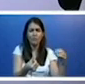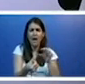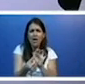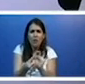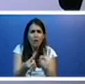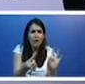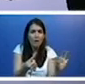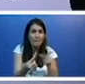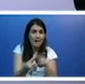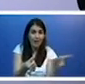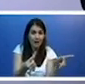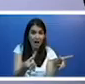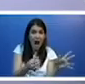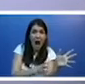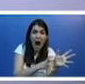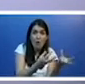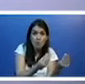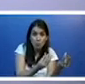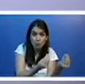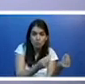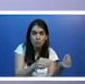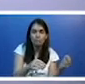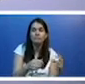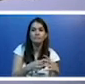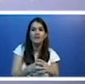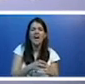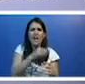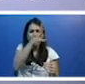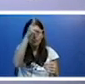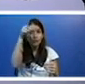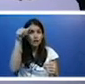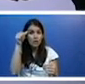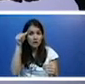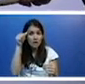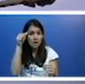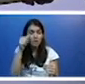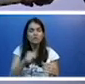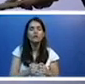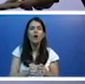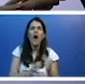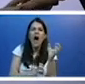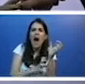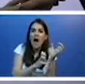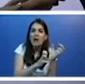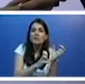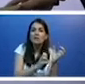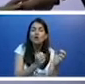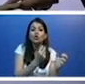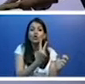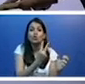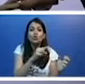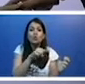uma substância. Por exemplo, um refrigerante que a gente usa muito, ele tem uma acidez de 2,5. Ele é